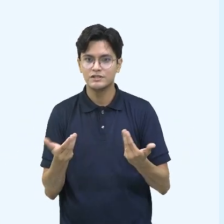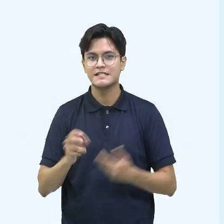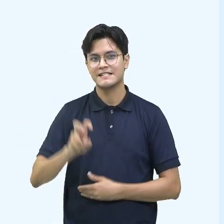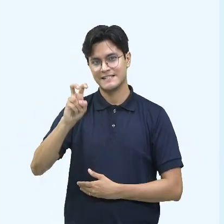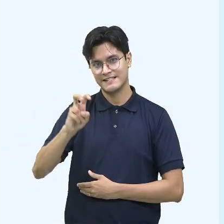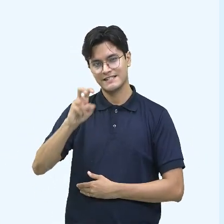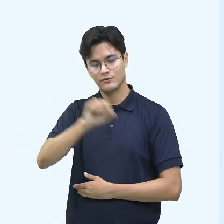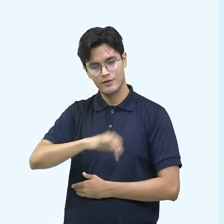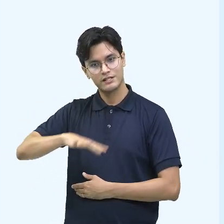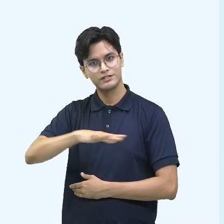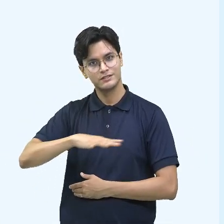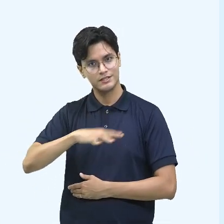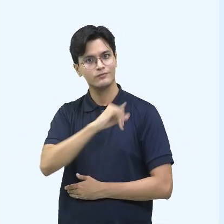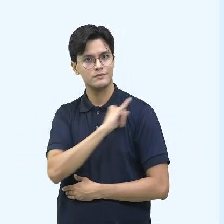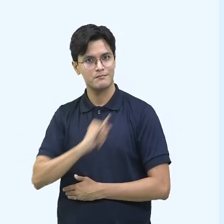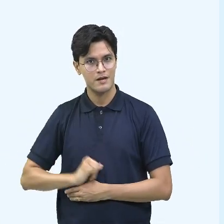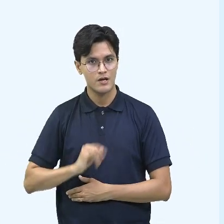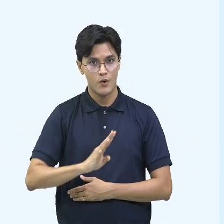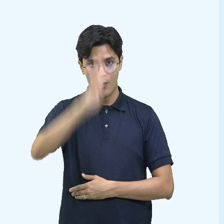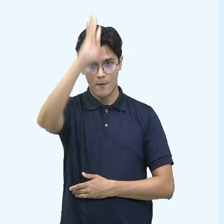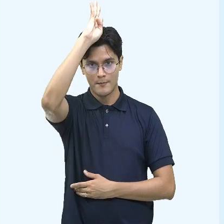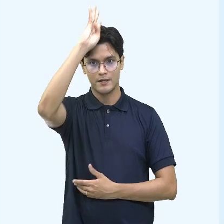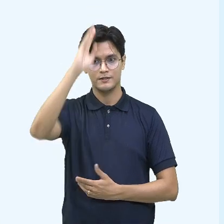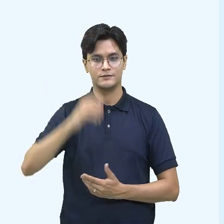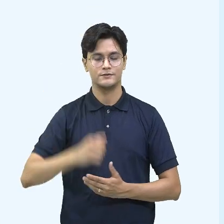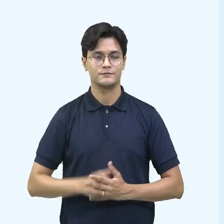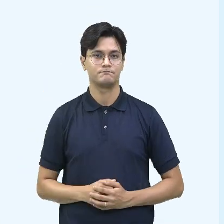e abre espaço justamente